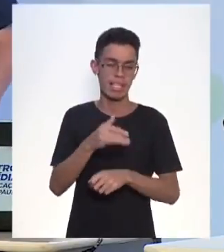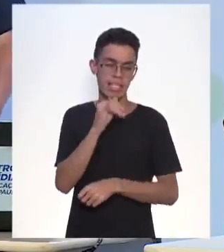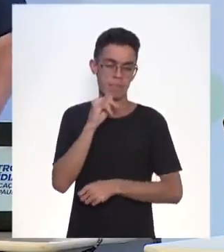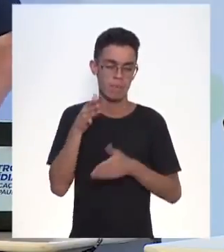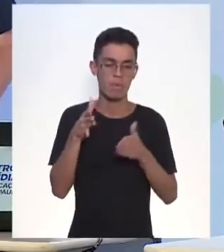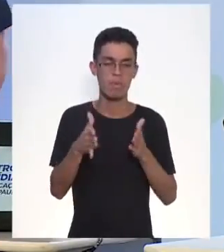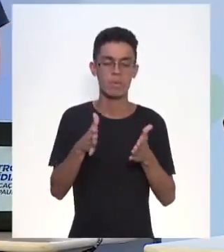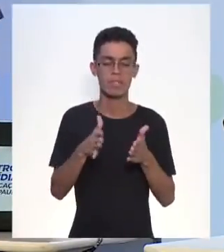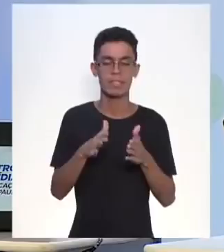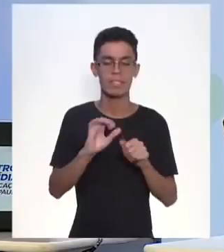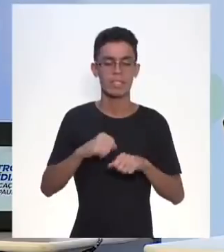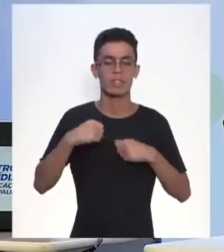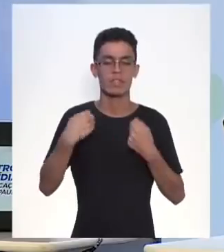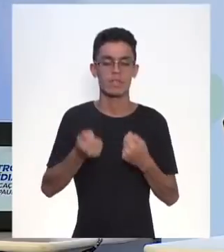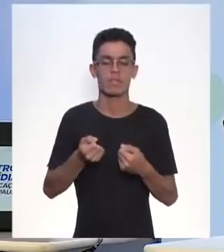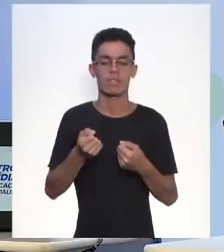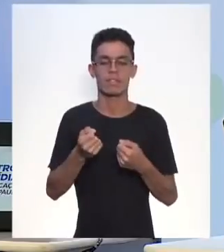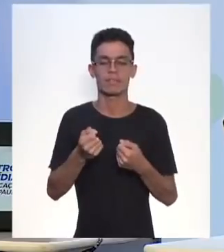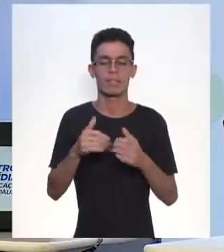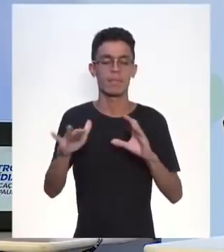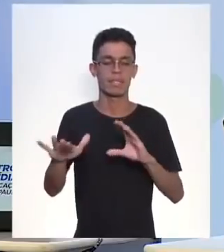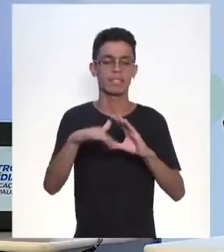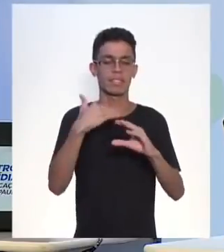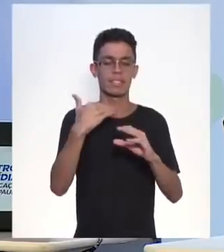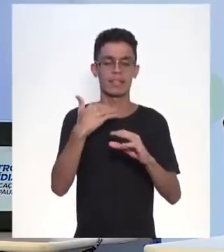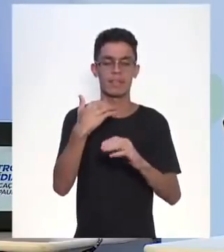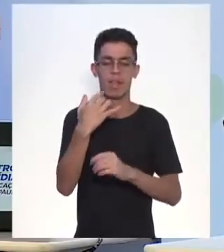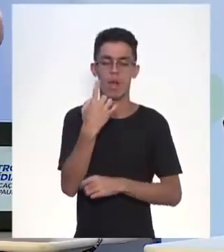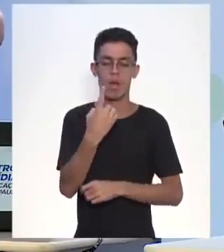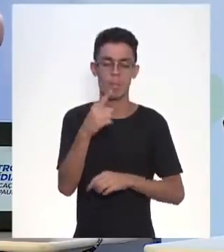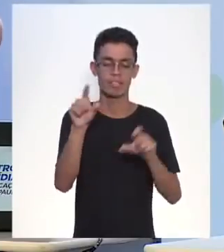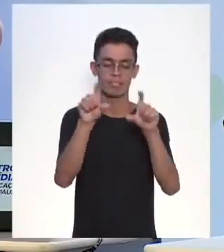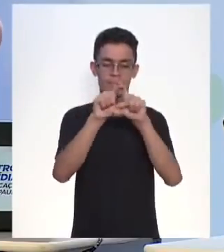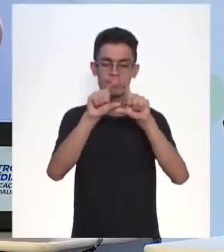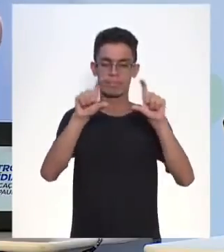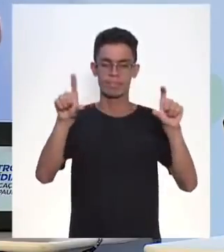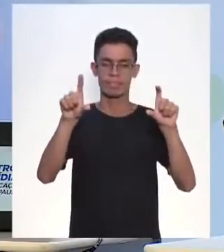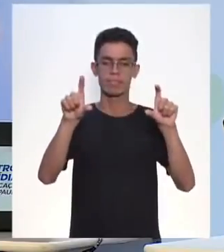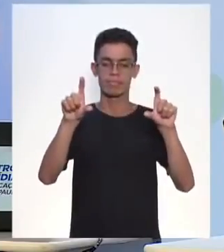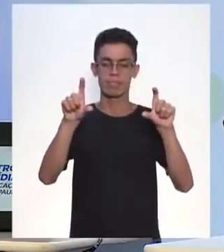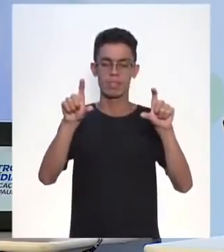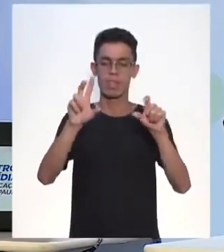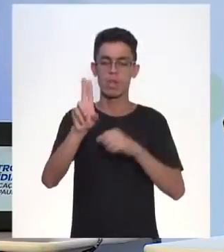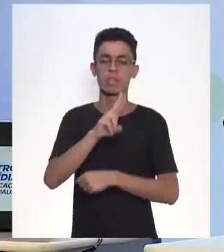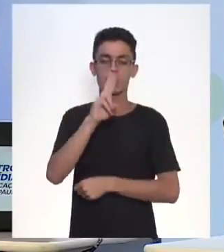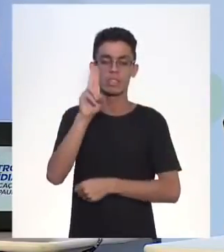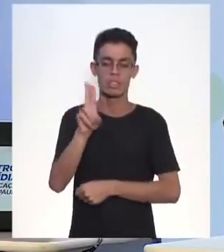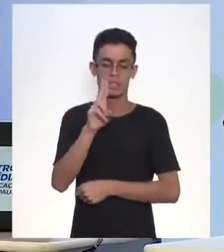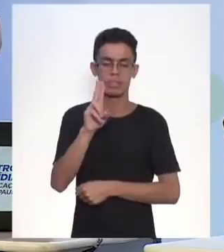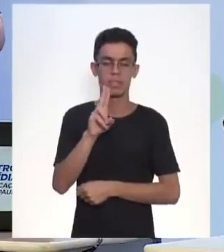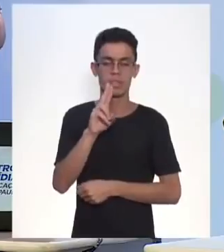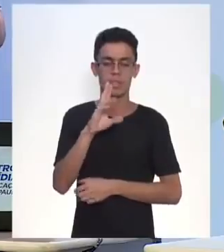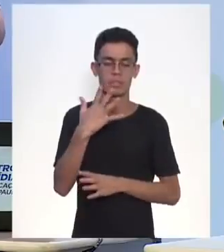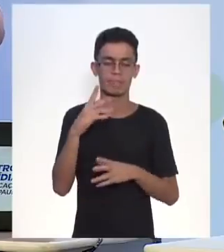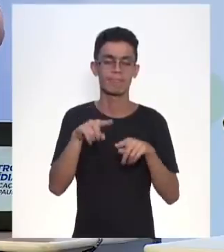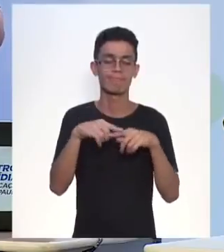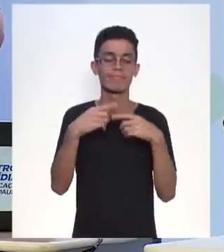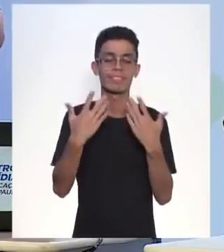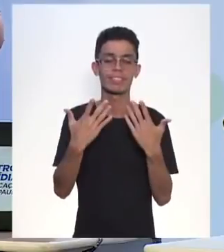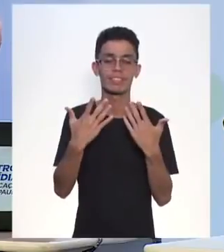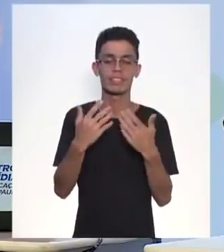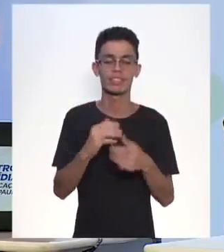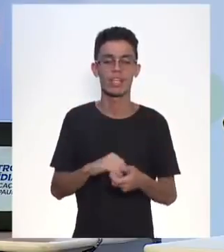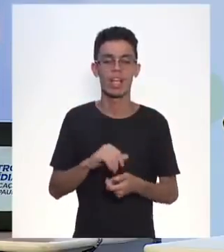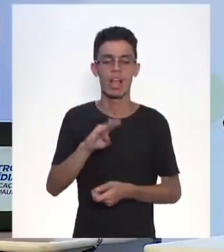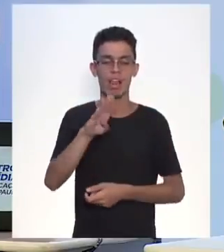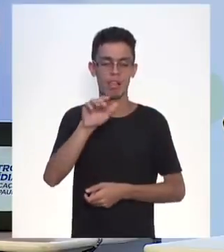exemplo, e tentem mandar para a gente uma frase, aí, uma oração, usando as conjunções. Tá? Você pode usar o